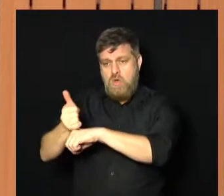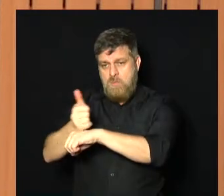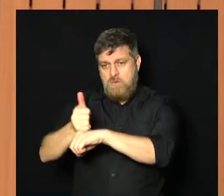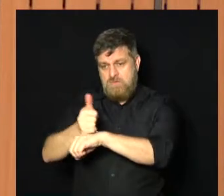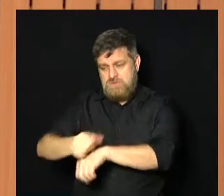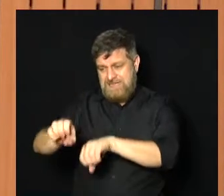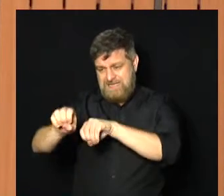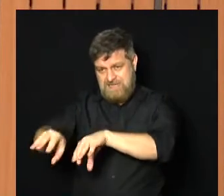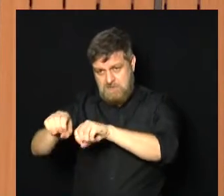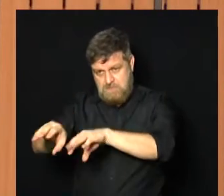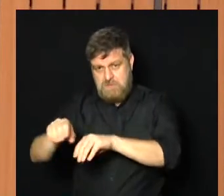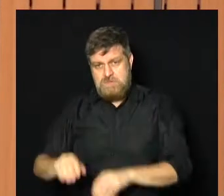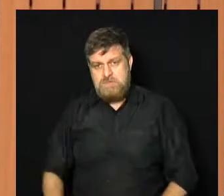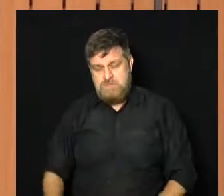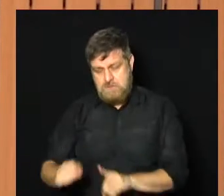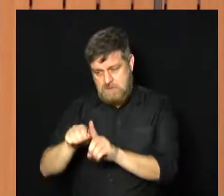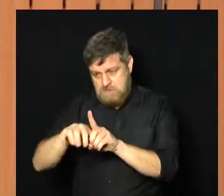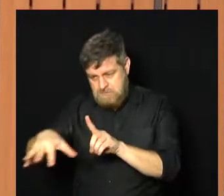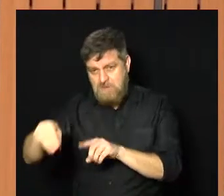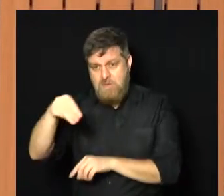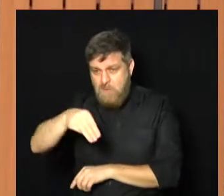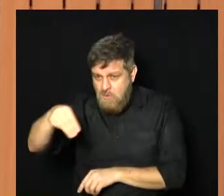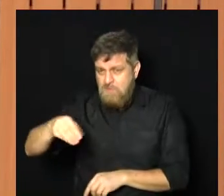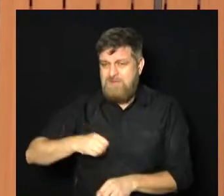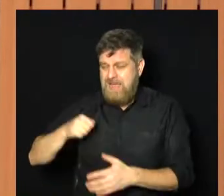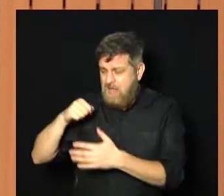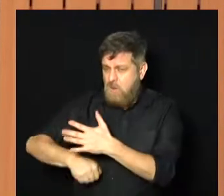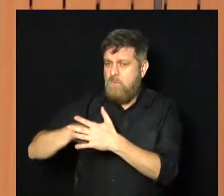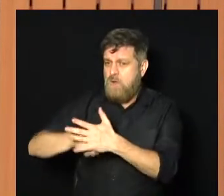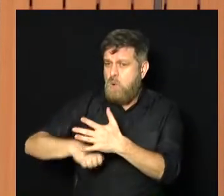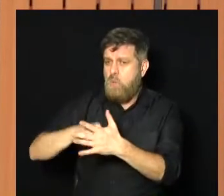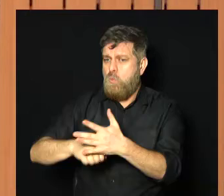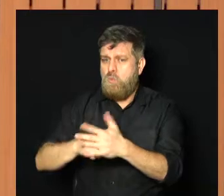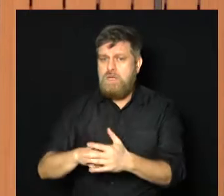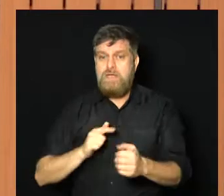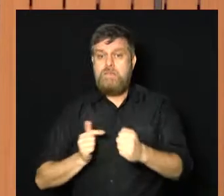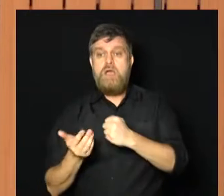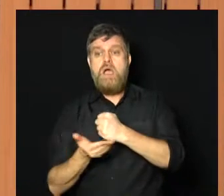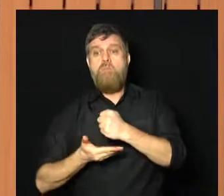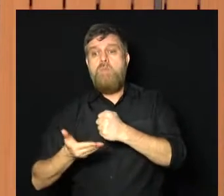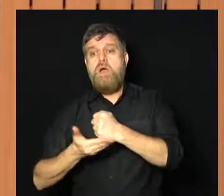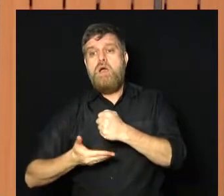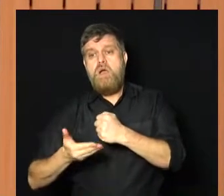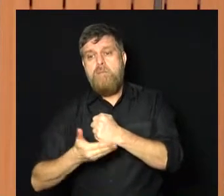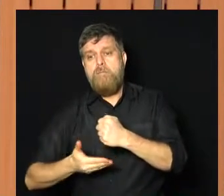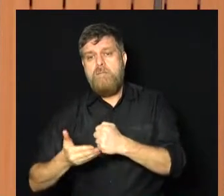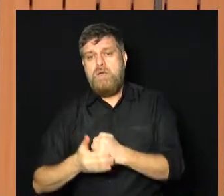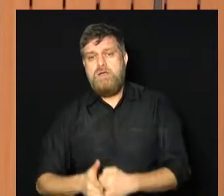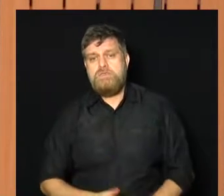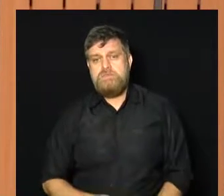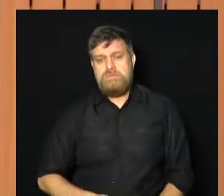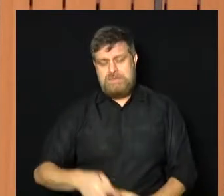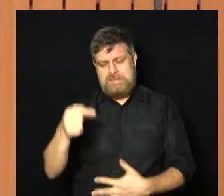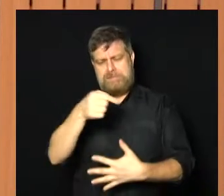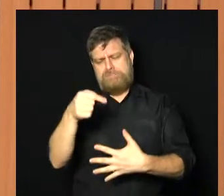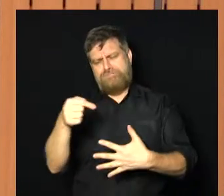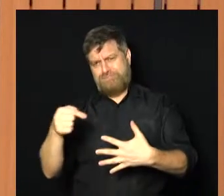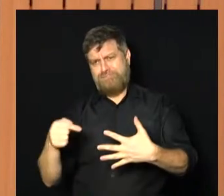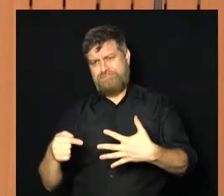das trabalhadoras, ainda mais uma luta tão embasada em diversos aspectos,